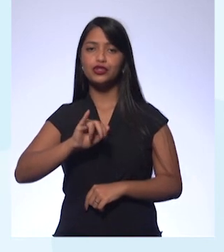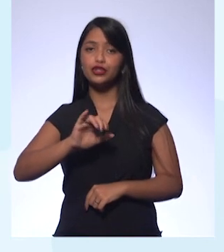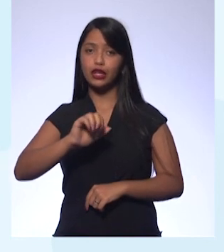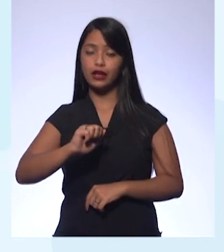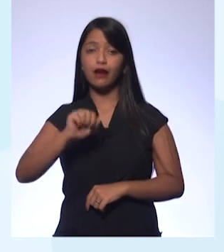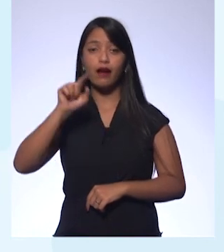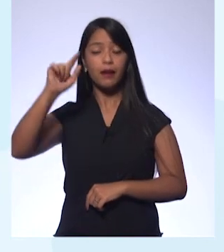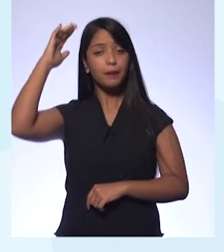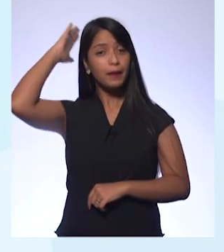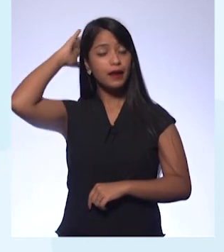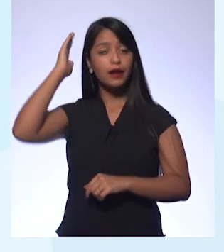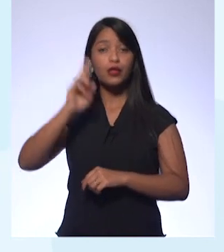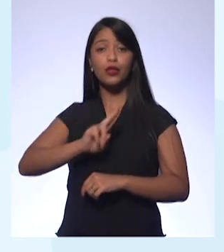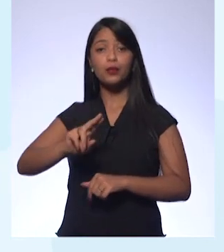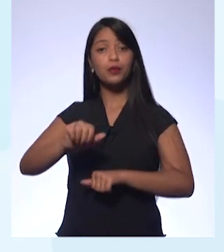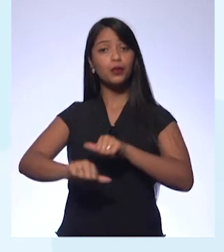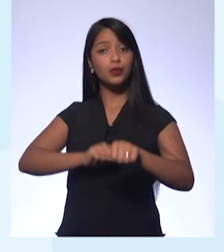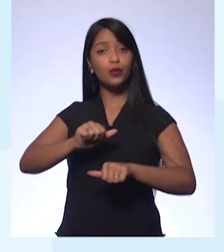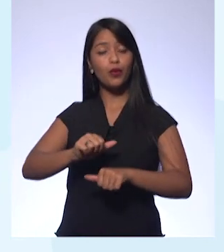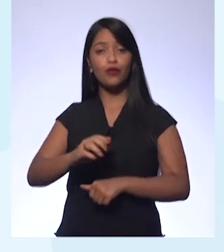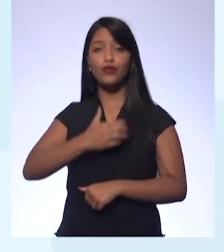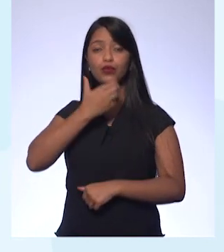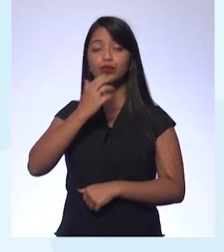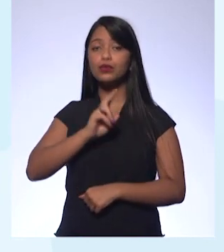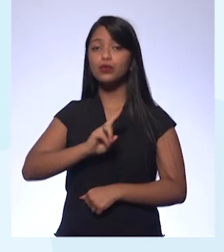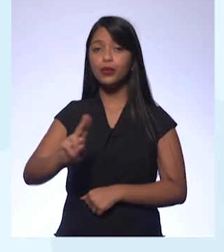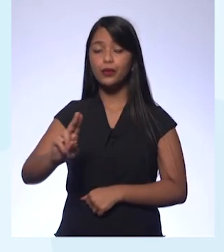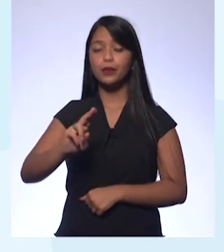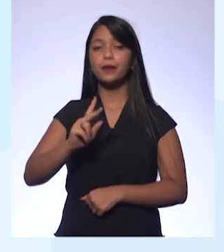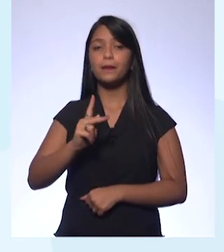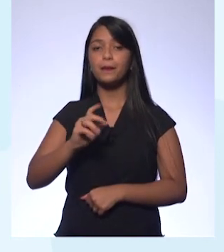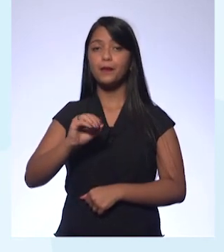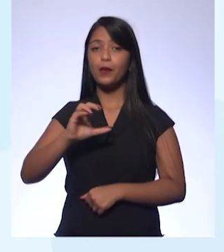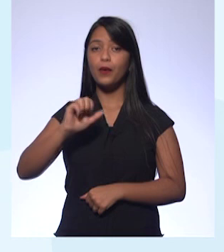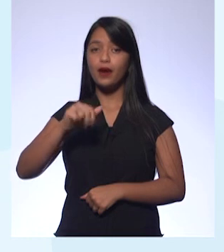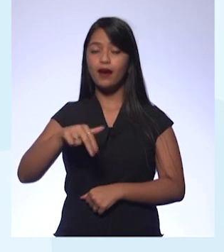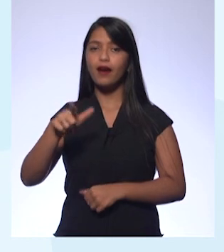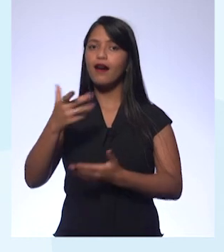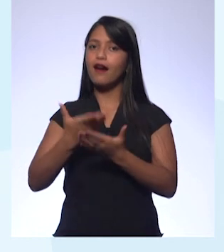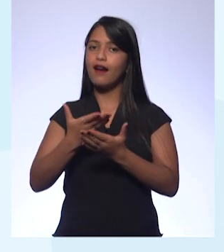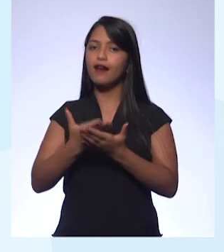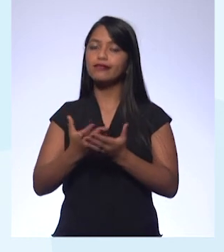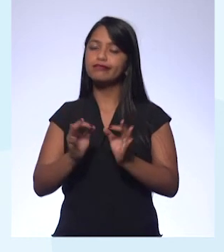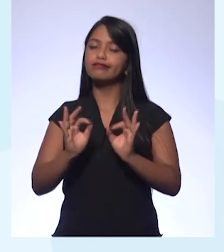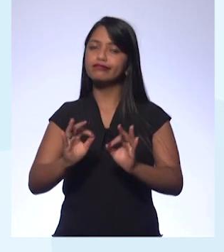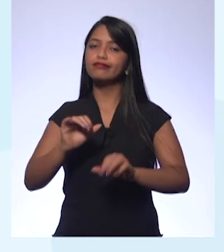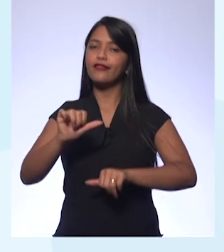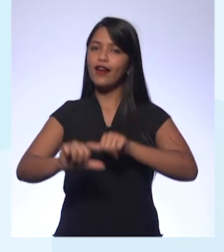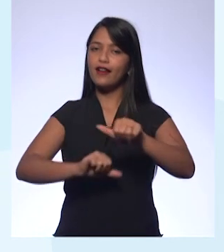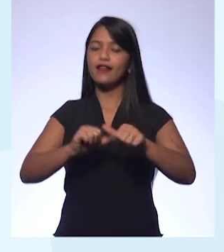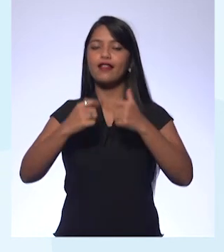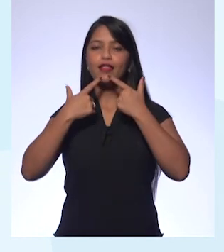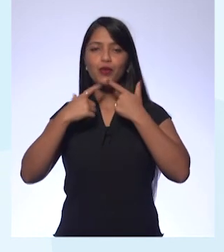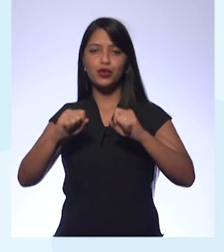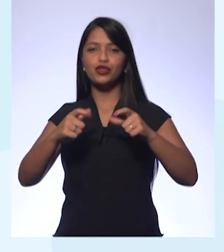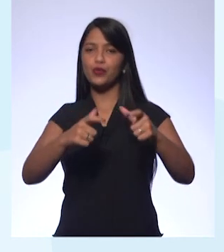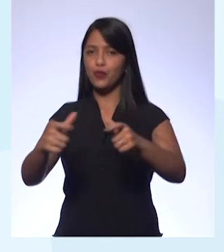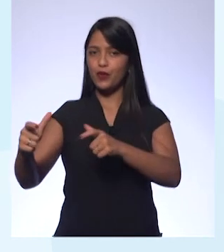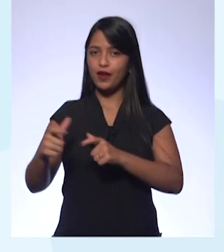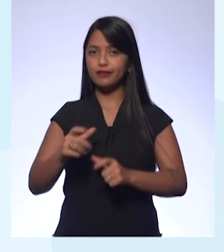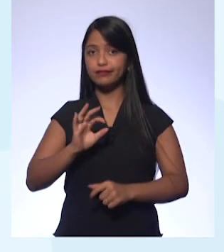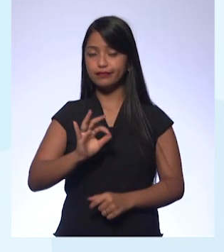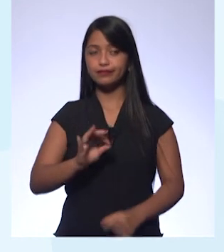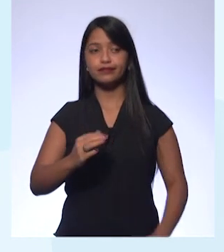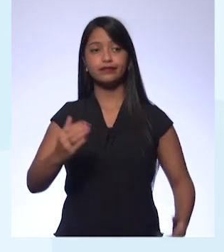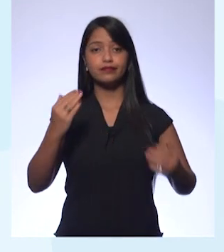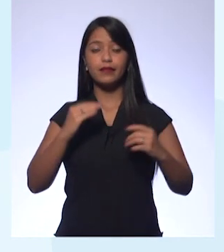ou geográfica que nós falamos, inclusive, na aula que o professor Hércules, convidado, veio participar. Aí, novamente, as palavras esse, almoço,